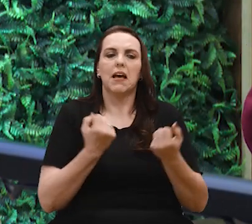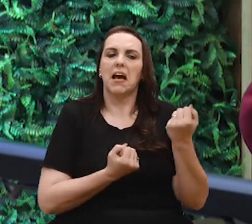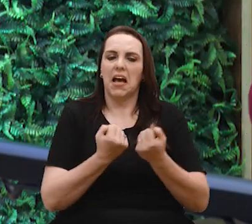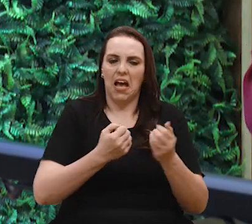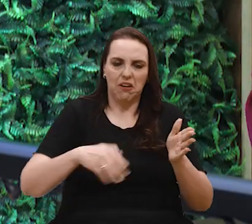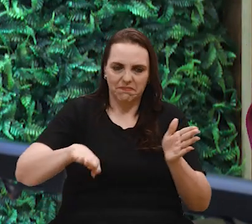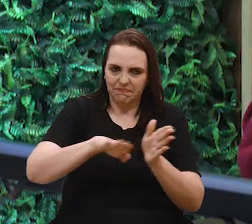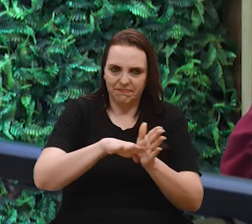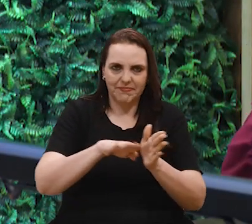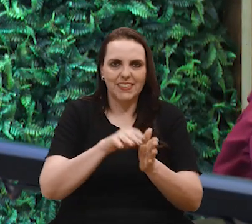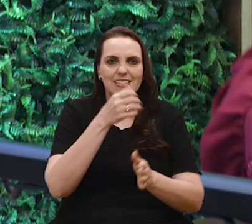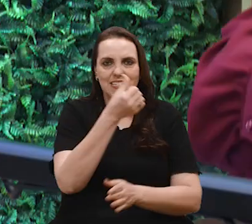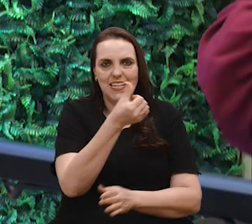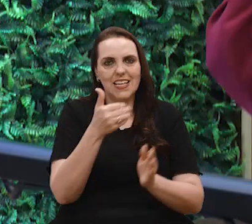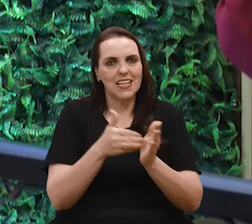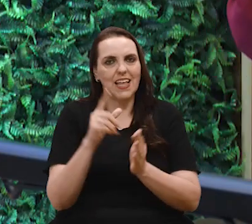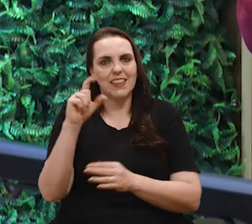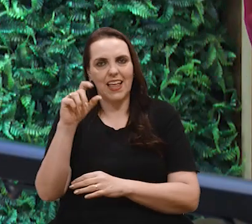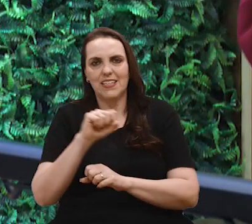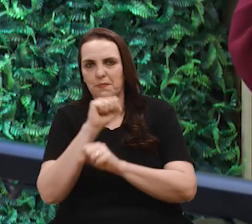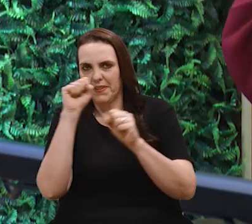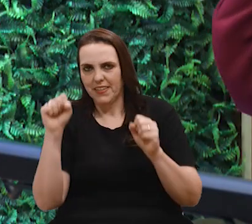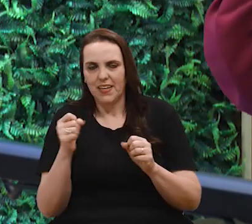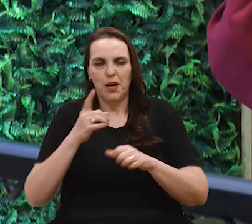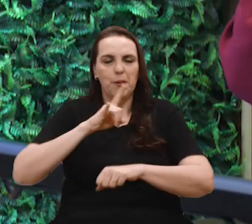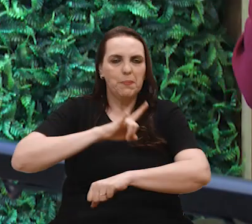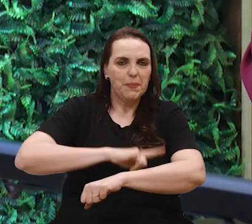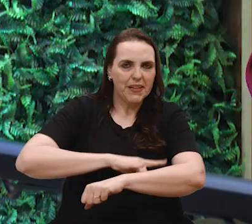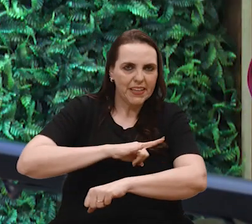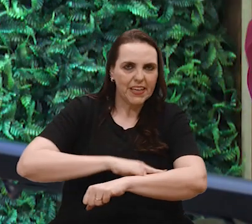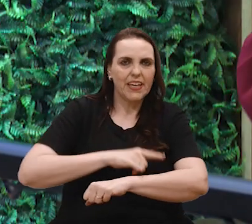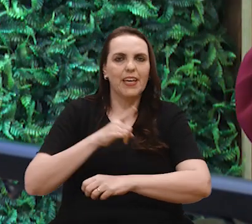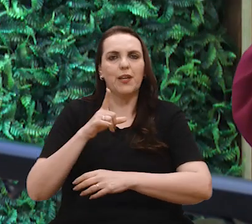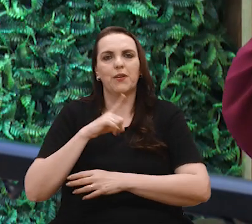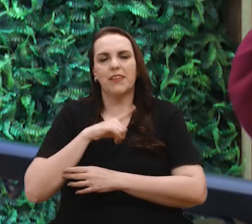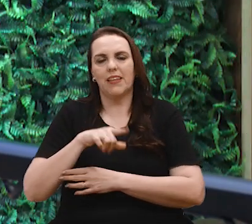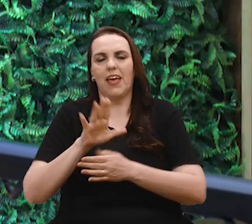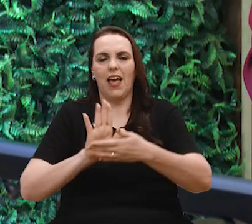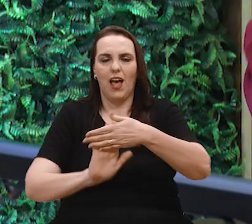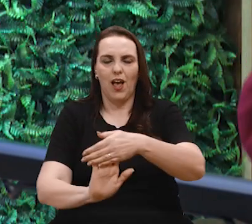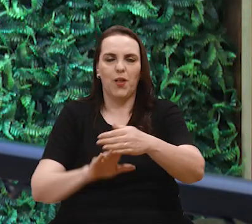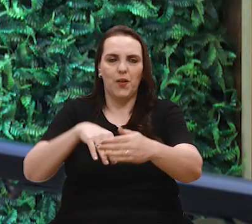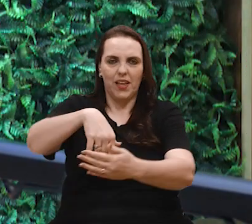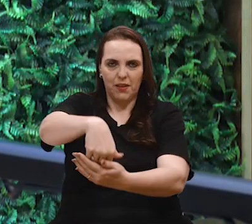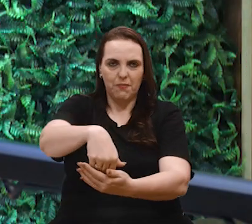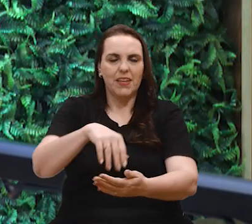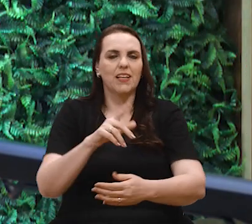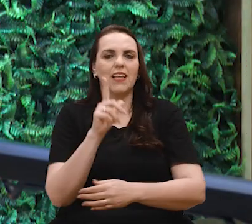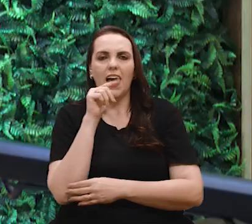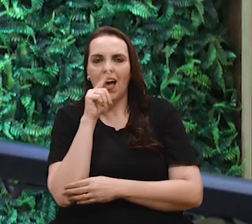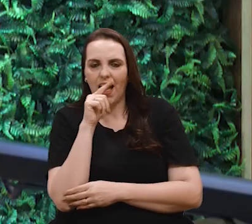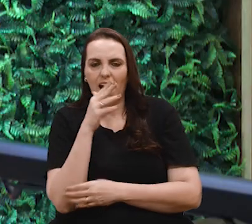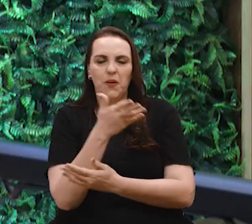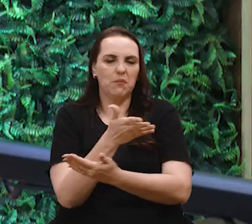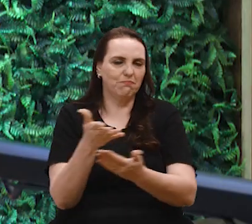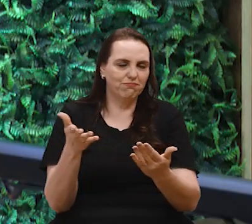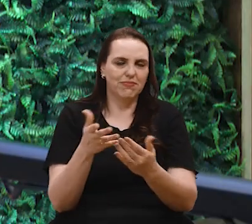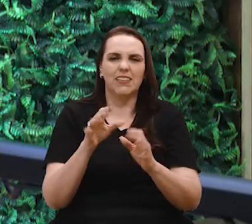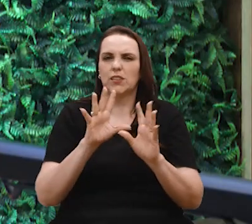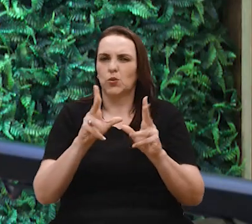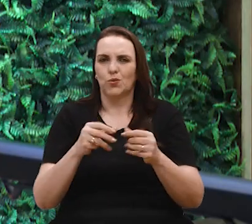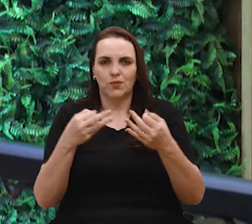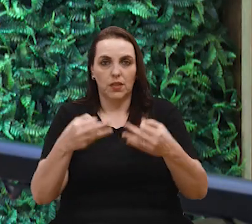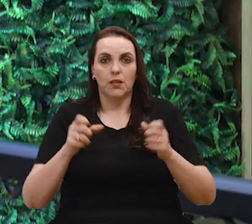deixar o carro lá dentro das 6 às 10 da manhã, legal. Com banheiro, com estação de alongamento, de hidratação, enfim.